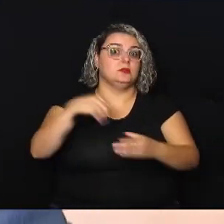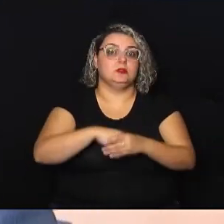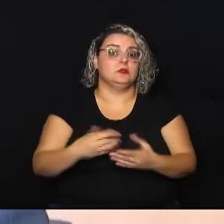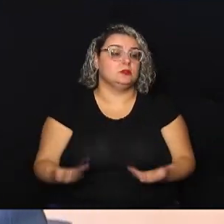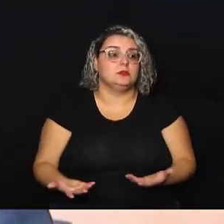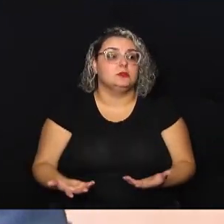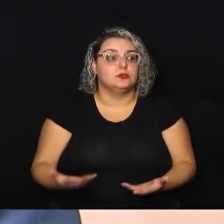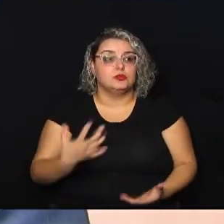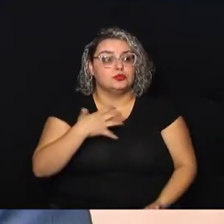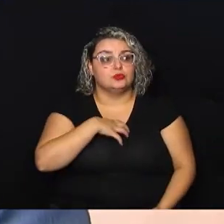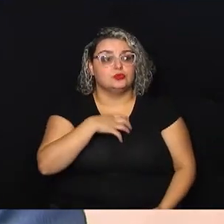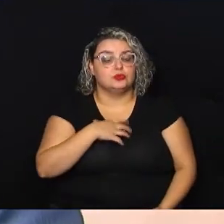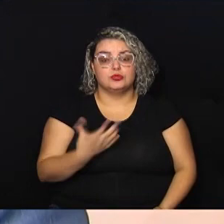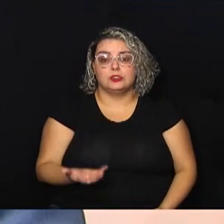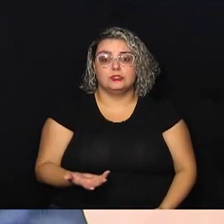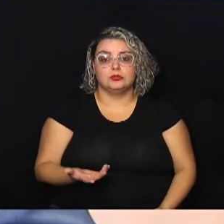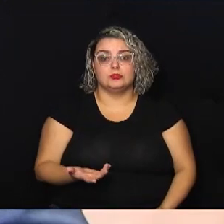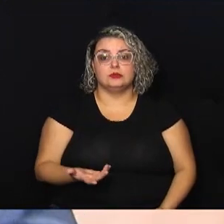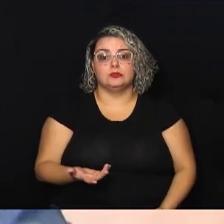uma forma